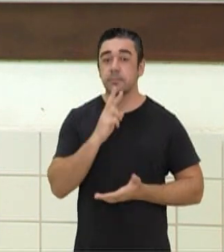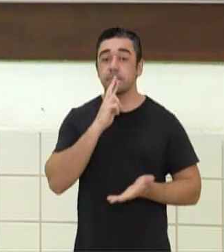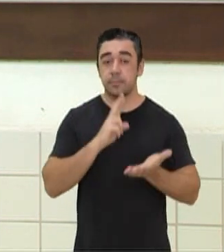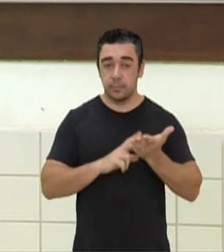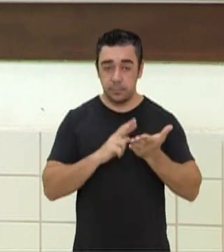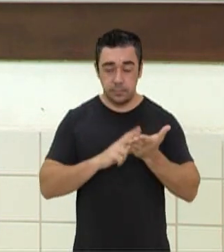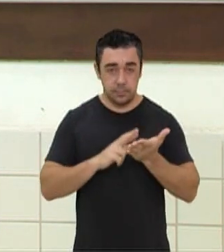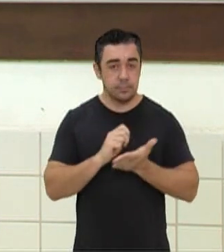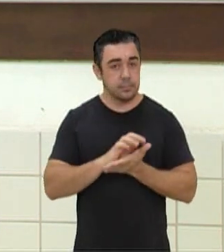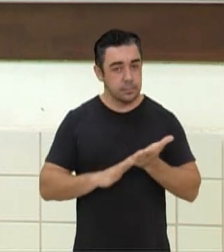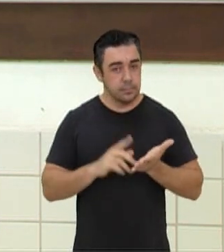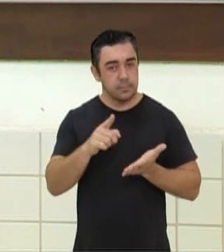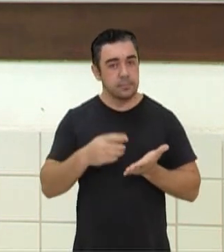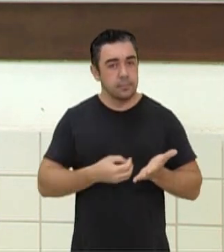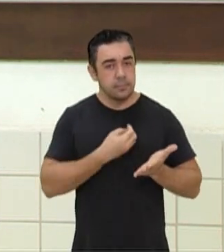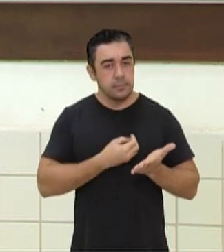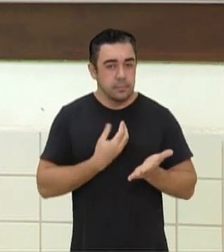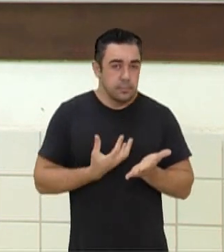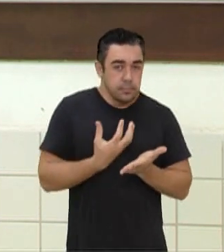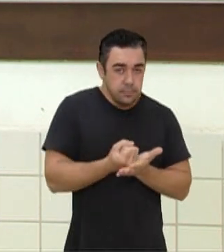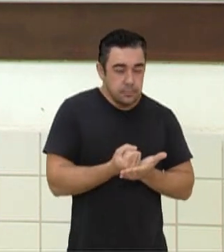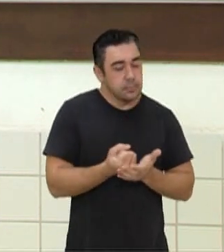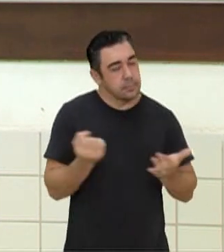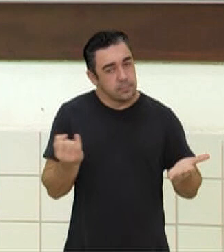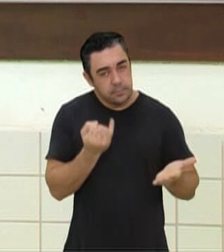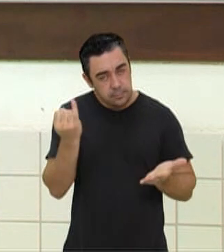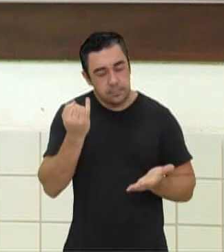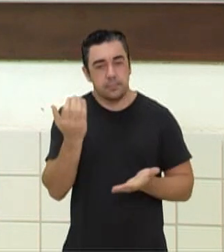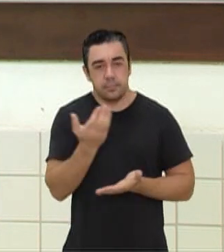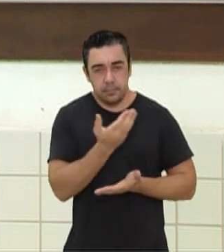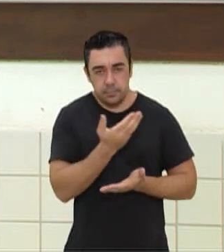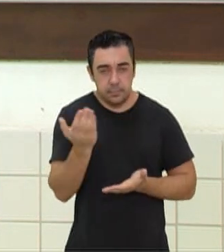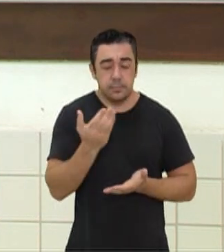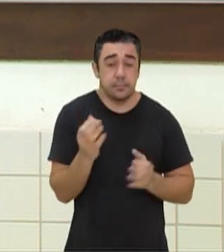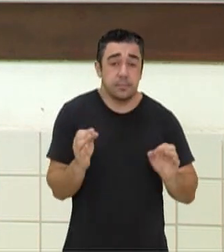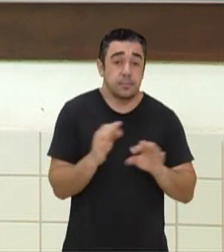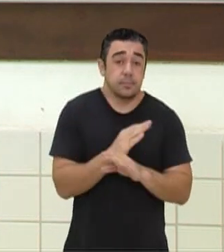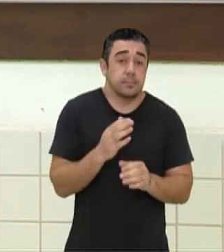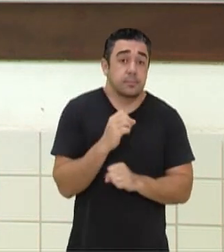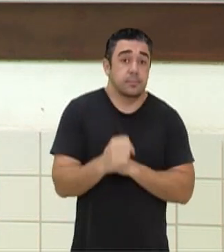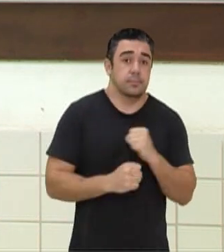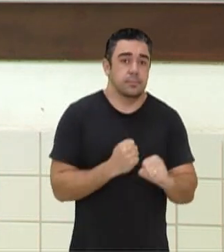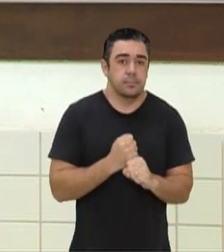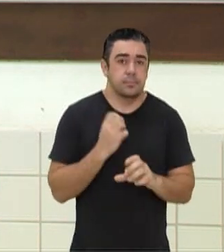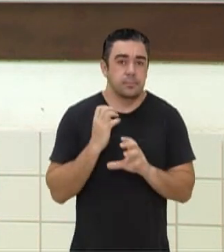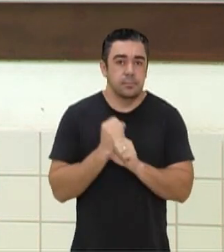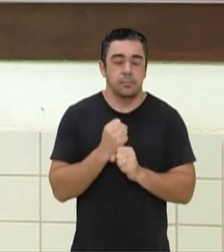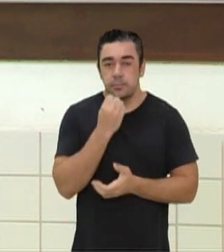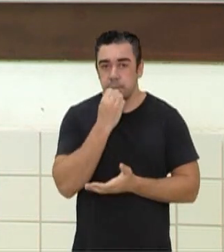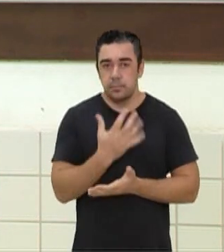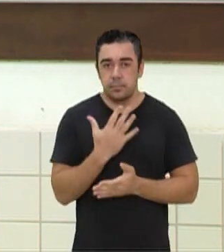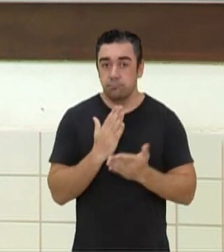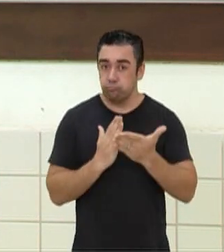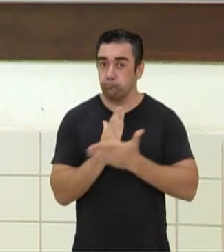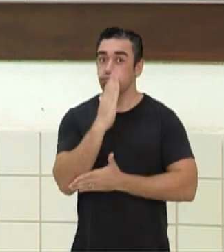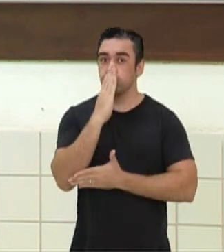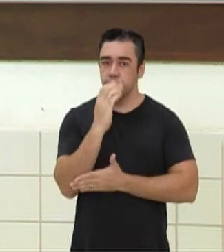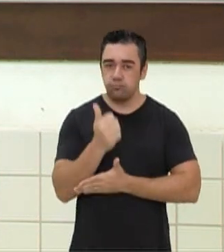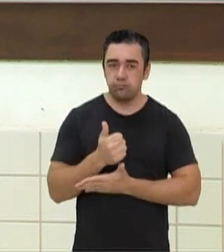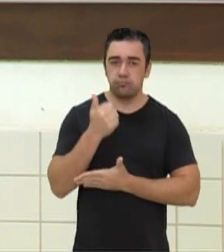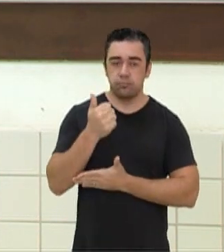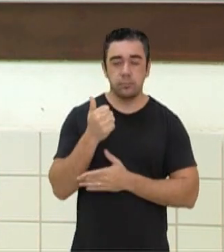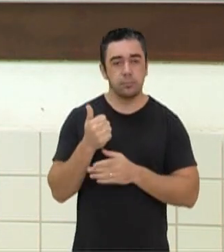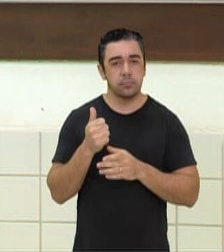atividades, da presença de vocês, muito importante terminarmos esse ano aí com notas boas, acima da média